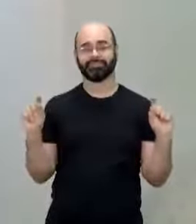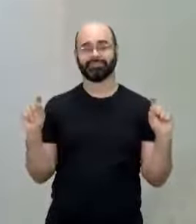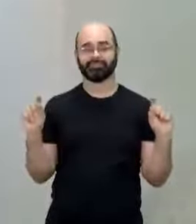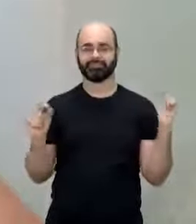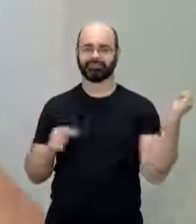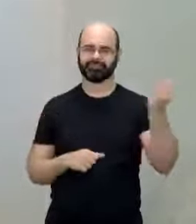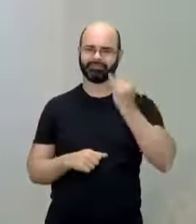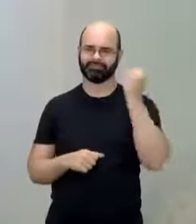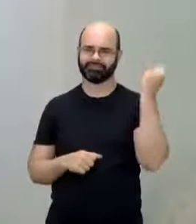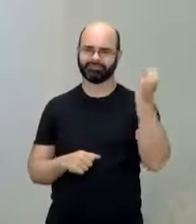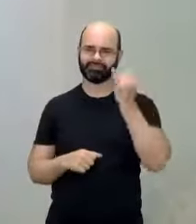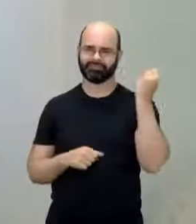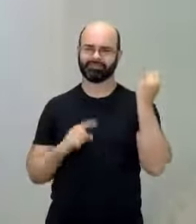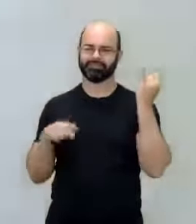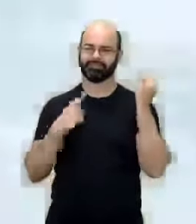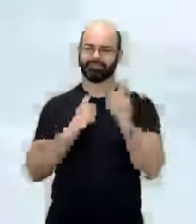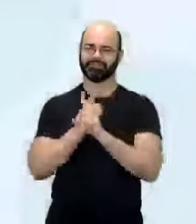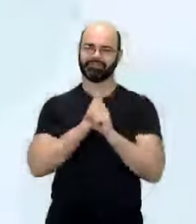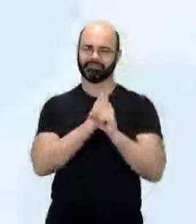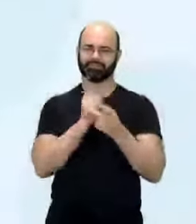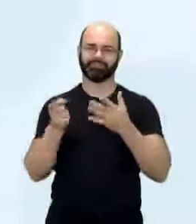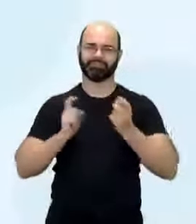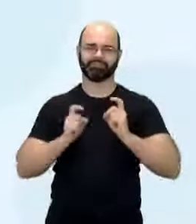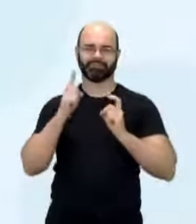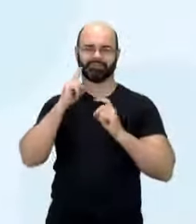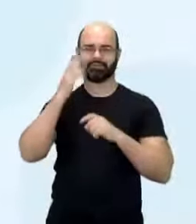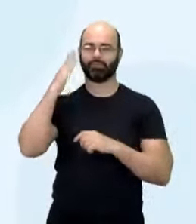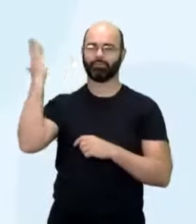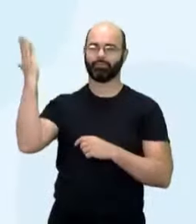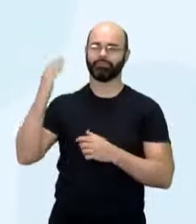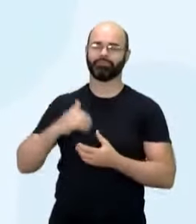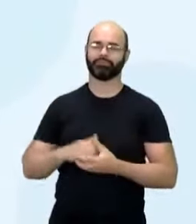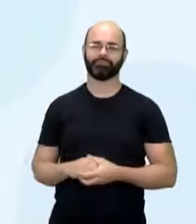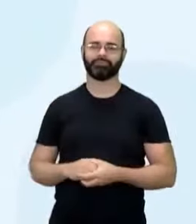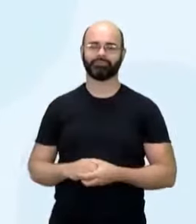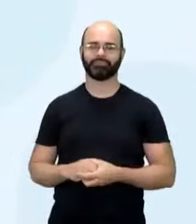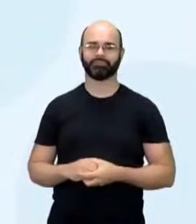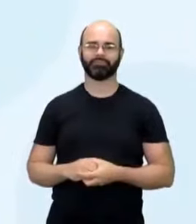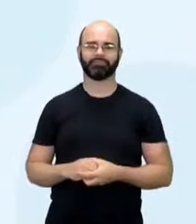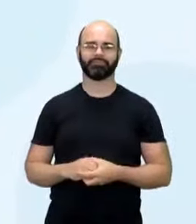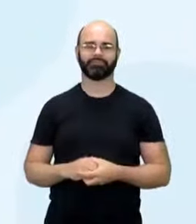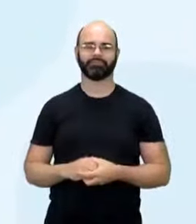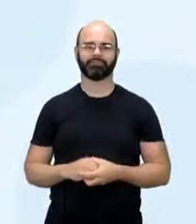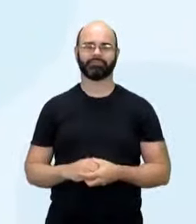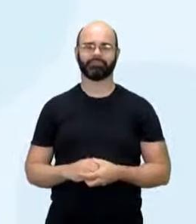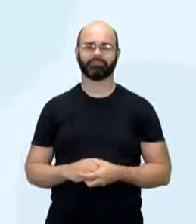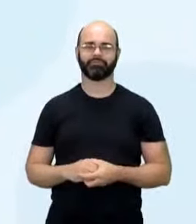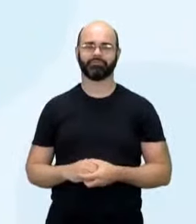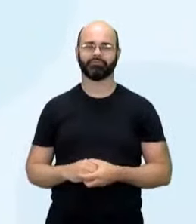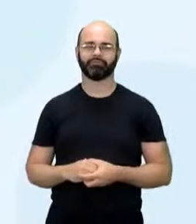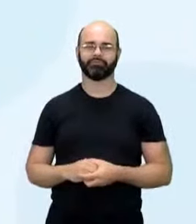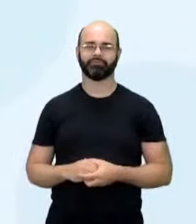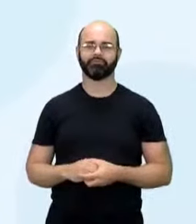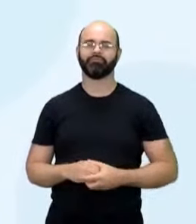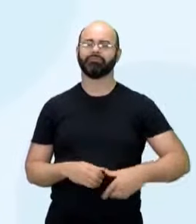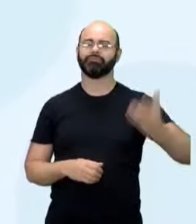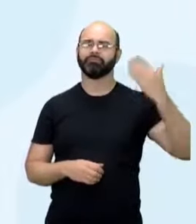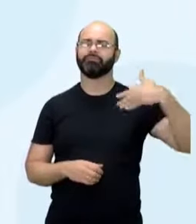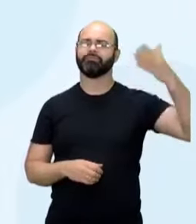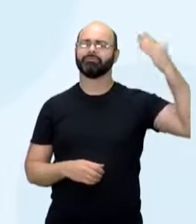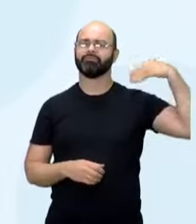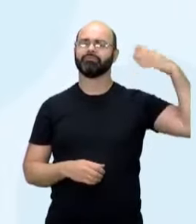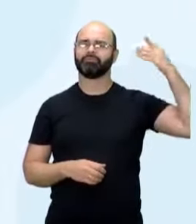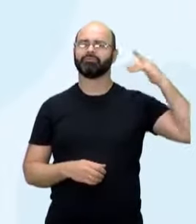muito importante para terminar essa nossa reunião de trabalho. Vamos lá? Devemos recordar tudo o que nos